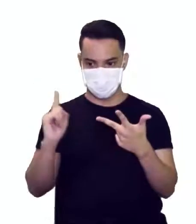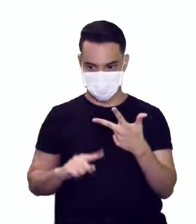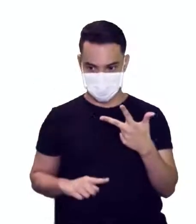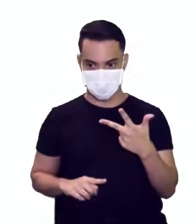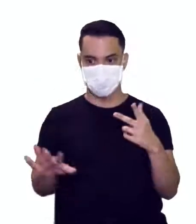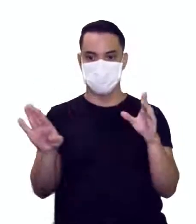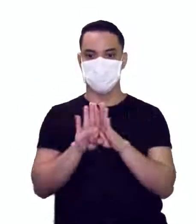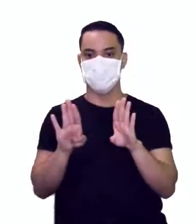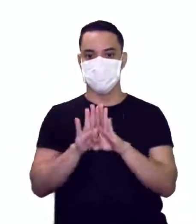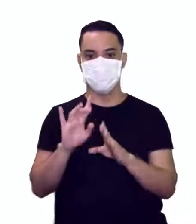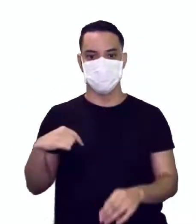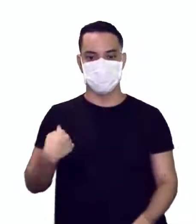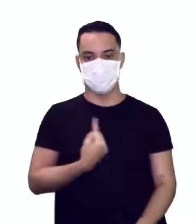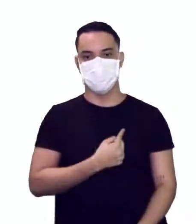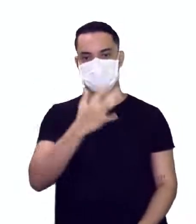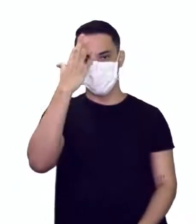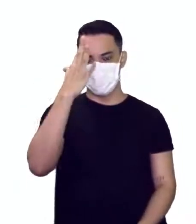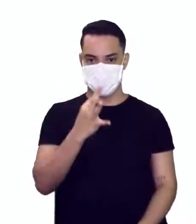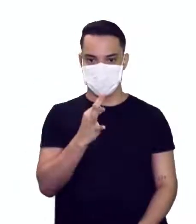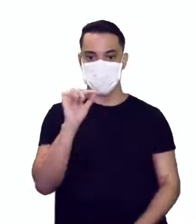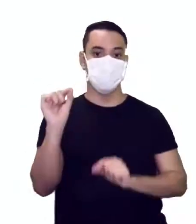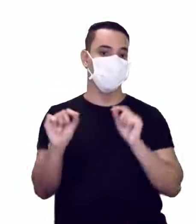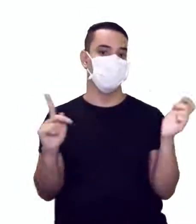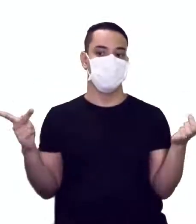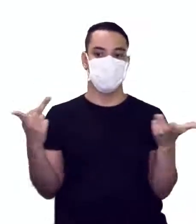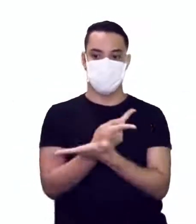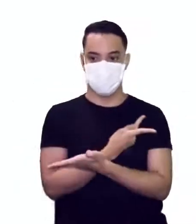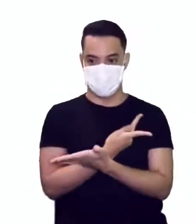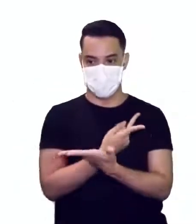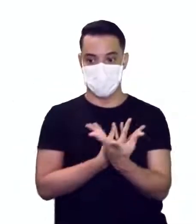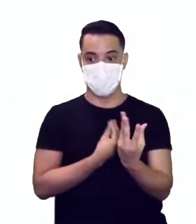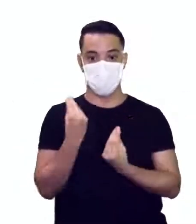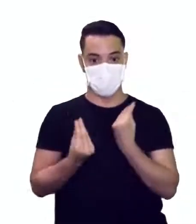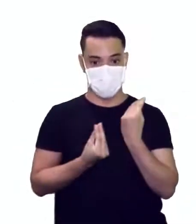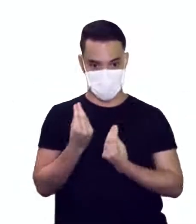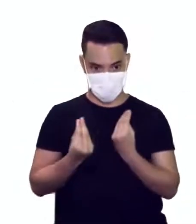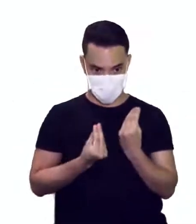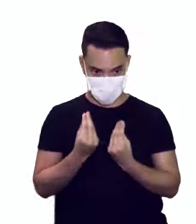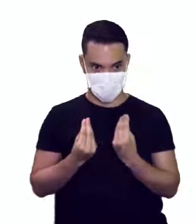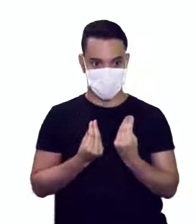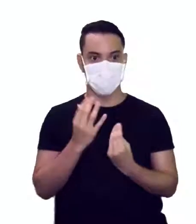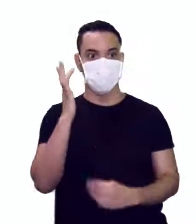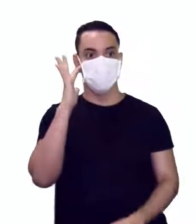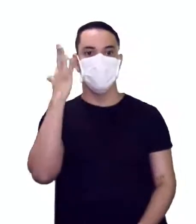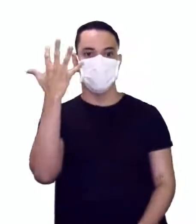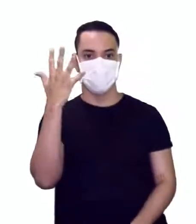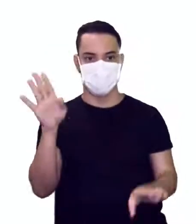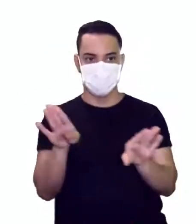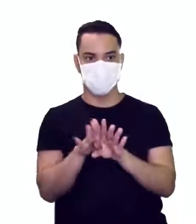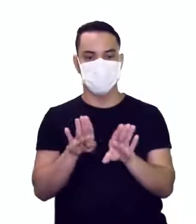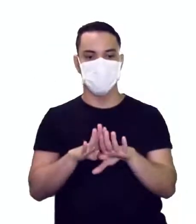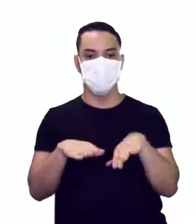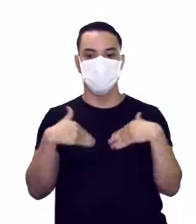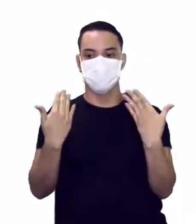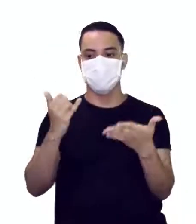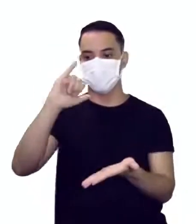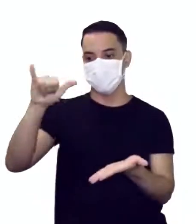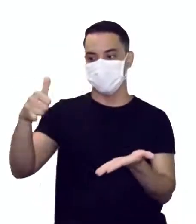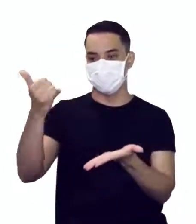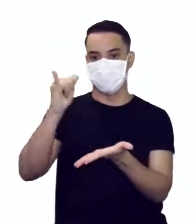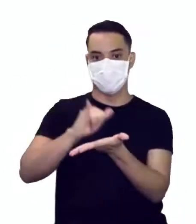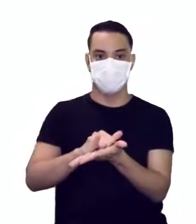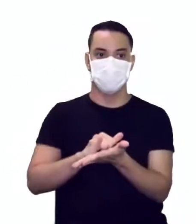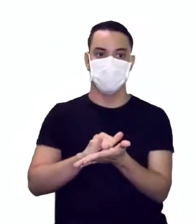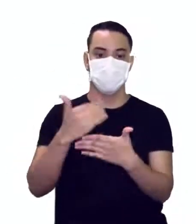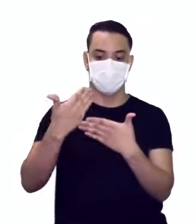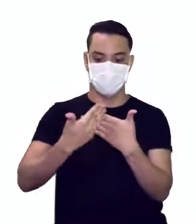vamos entender o que eles ocorrem e como eles ocorrem e quais são também as consequências, tá